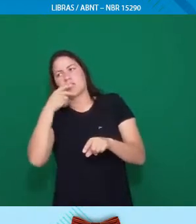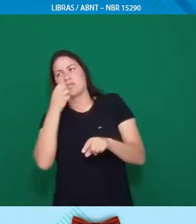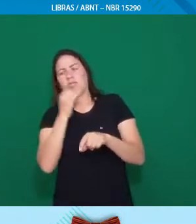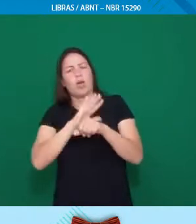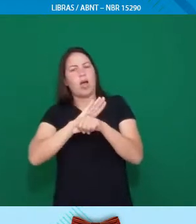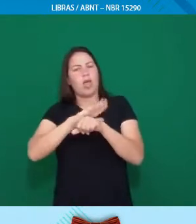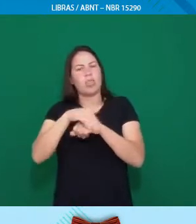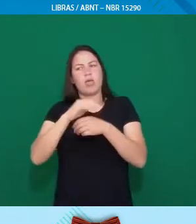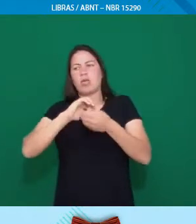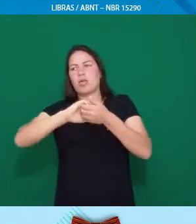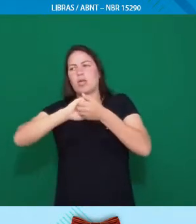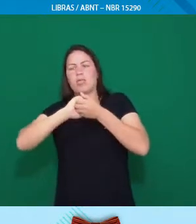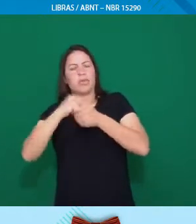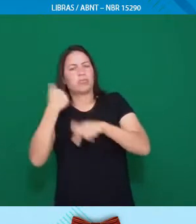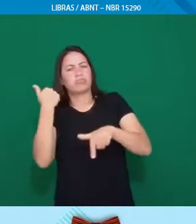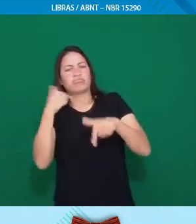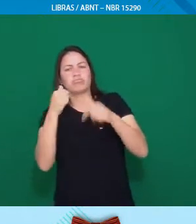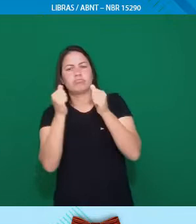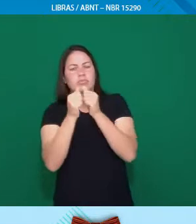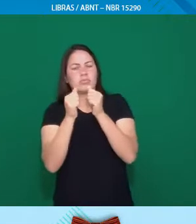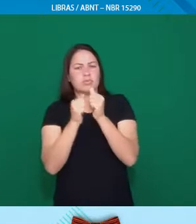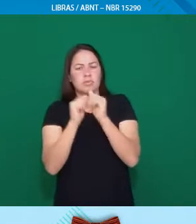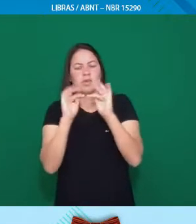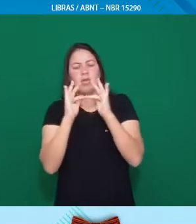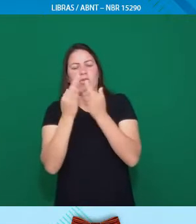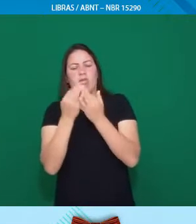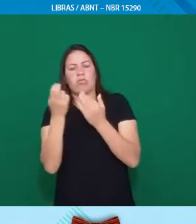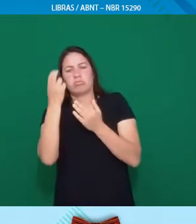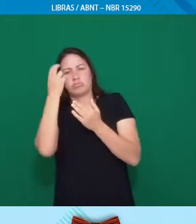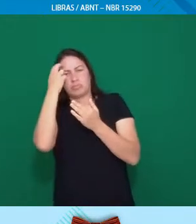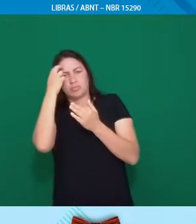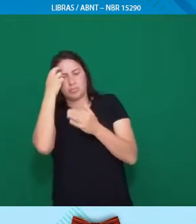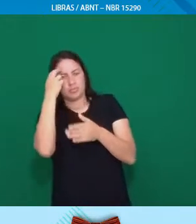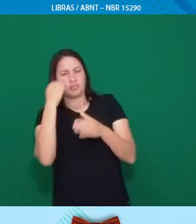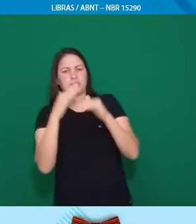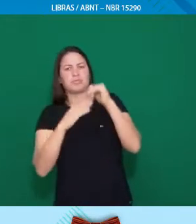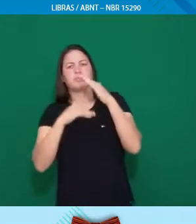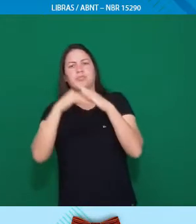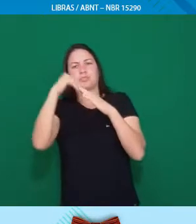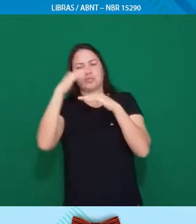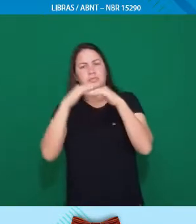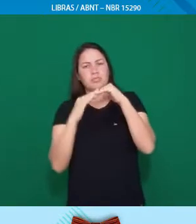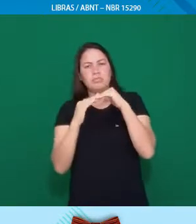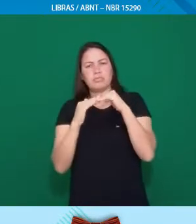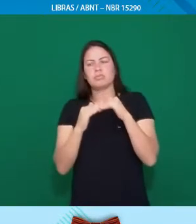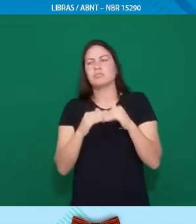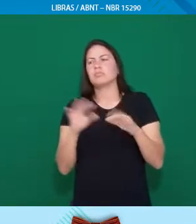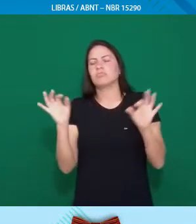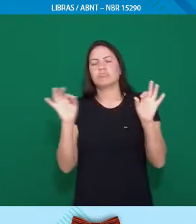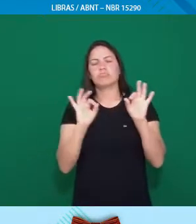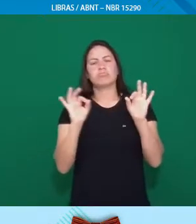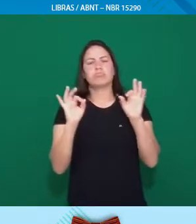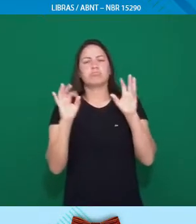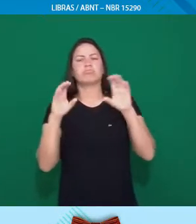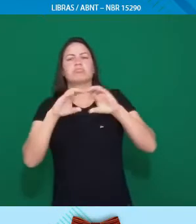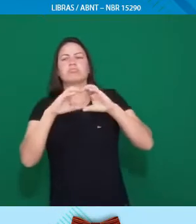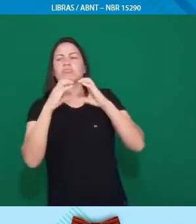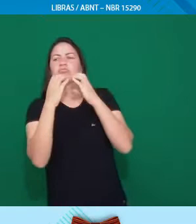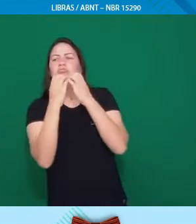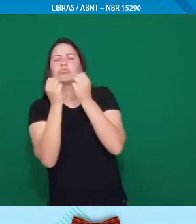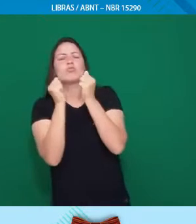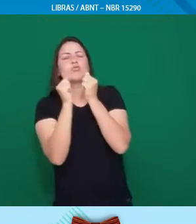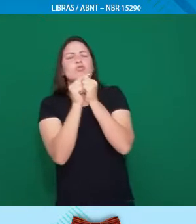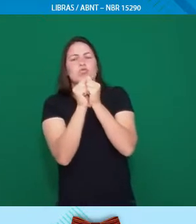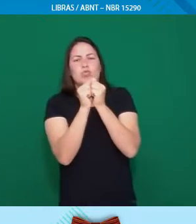boa noite aí Parabéns pelos trabalhos só da família toda a fundação todos os integrantes da fundação como a Marli falou é um trabalho conjunto